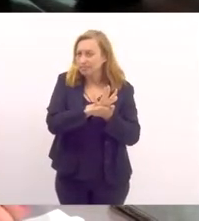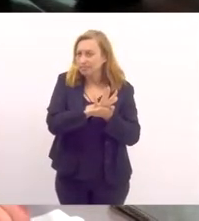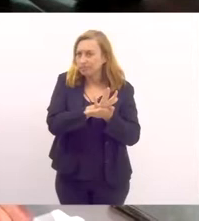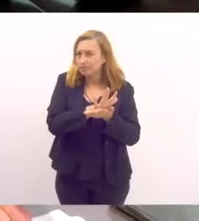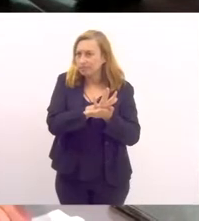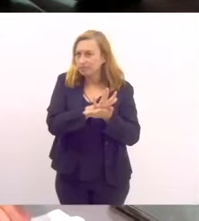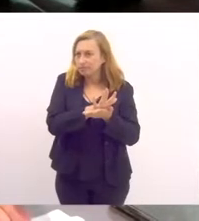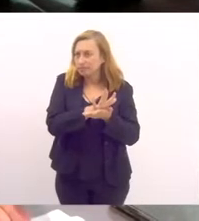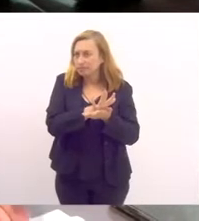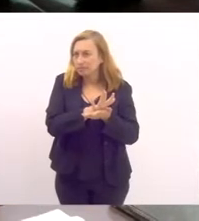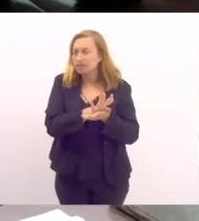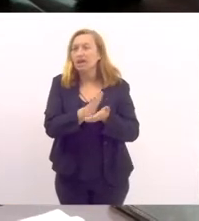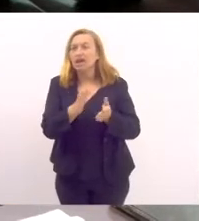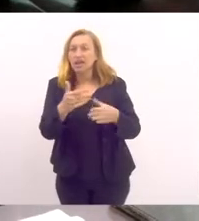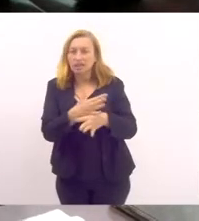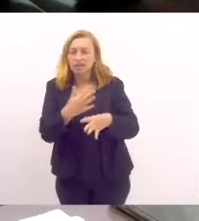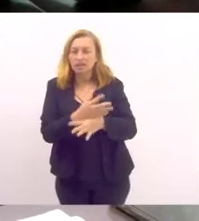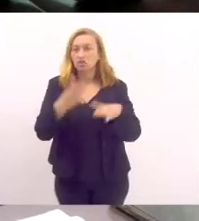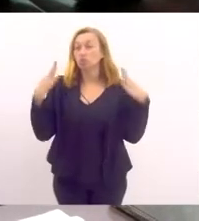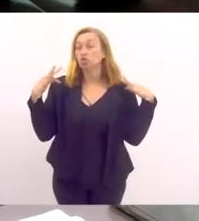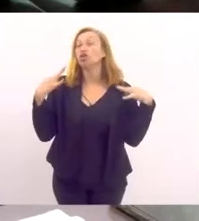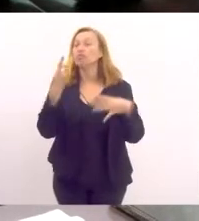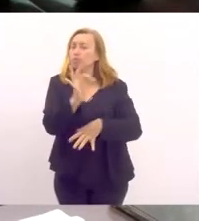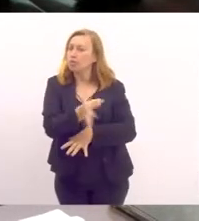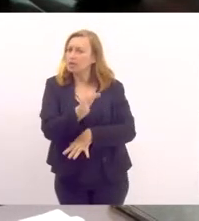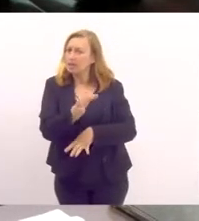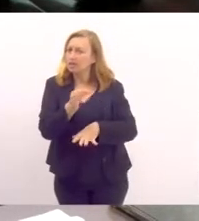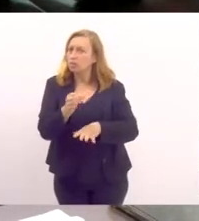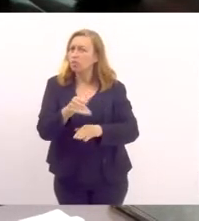a atividade turística. E, por certo, né,